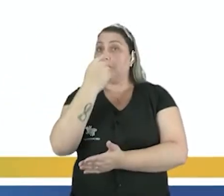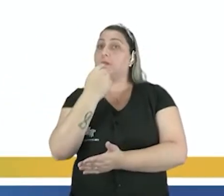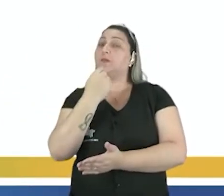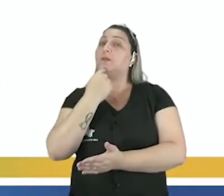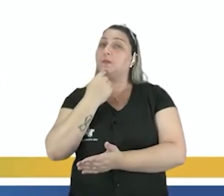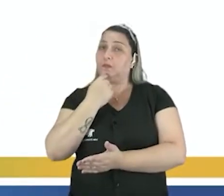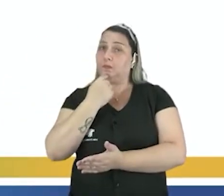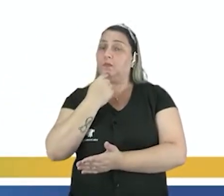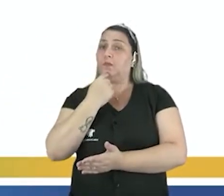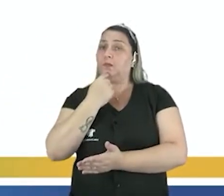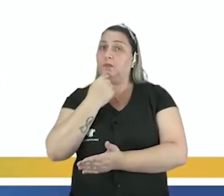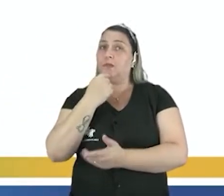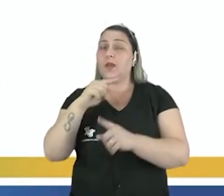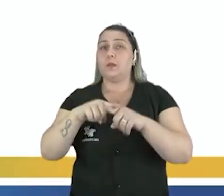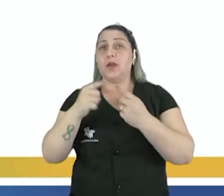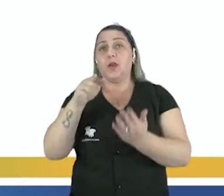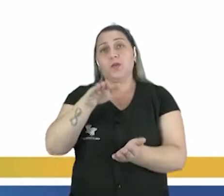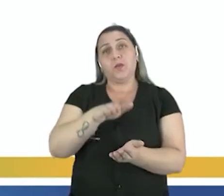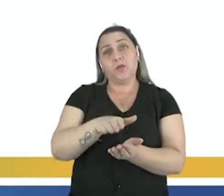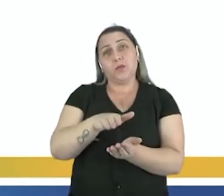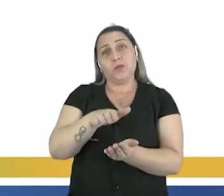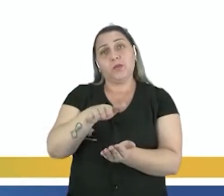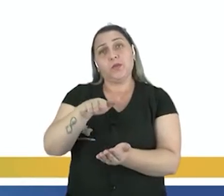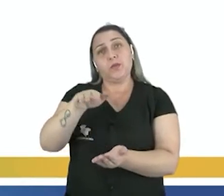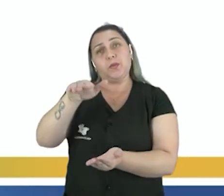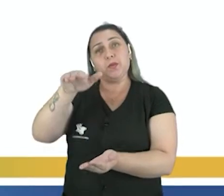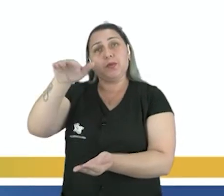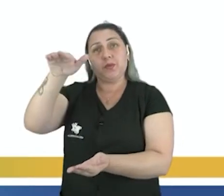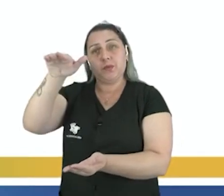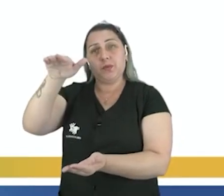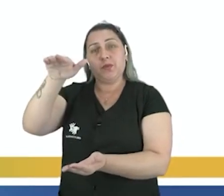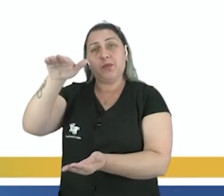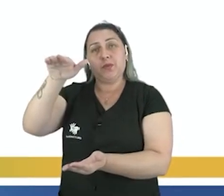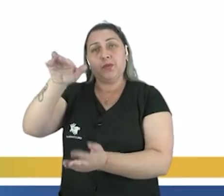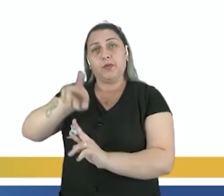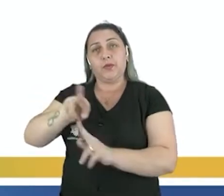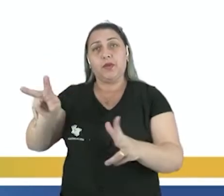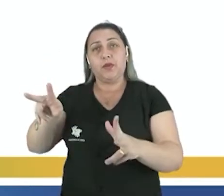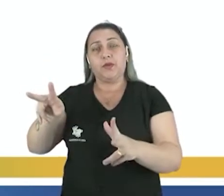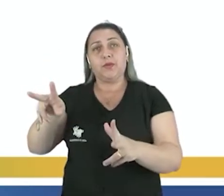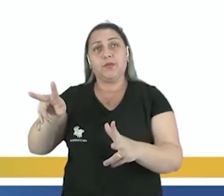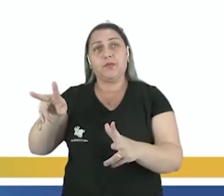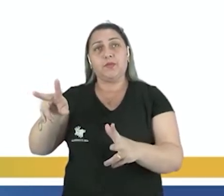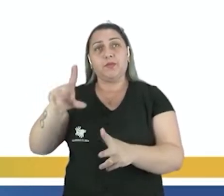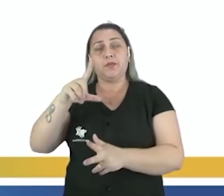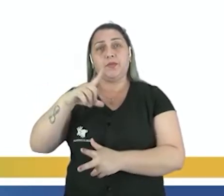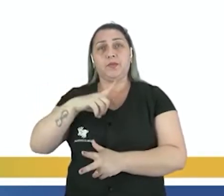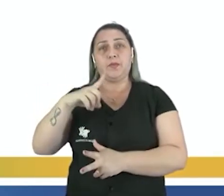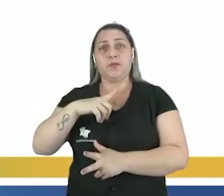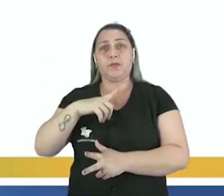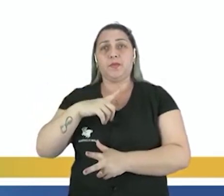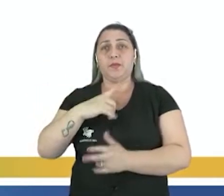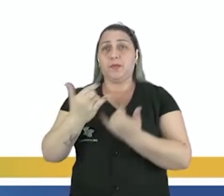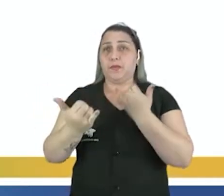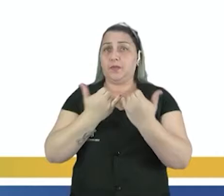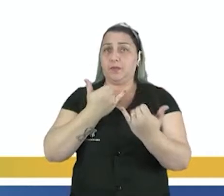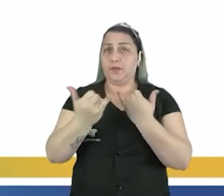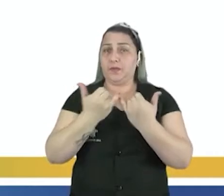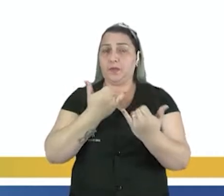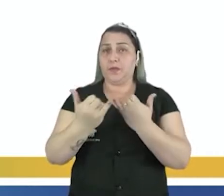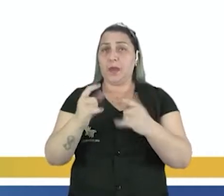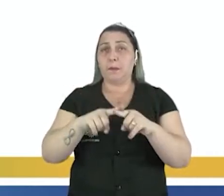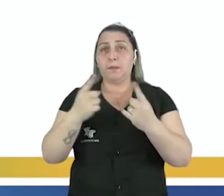de formato, mas ela está ampliando de tamanho, tem tamanhos diferentes. Então eu tenho aí figuras semelhantes.